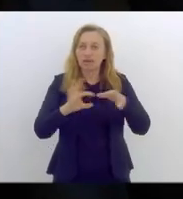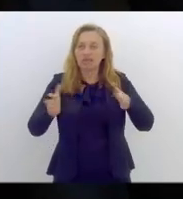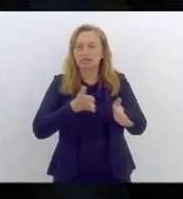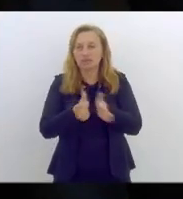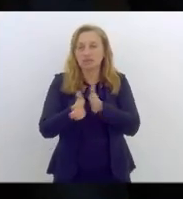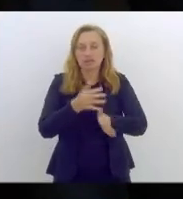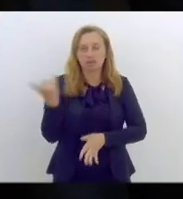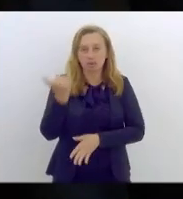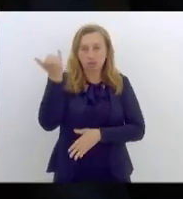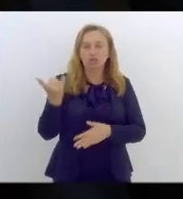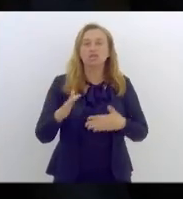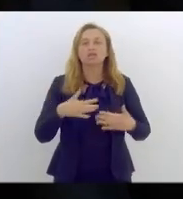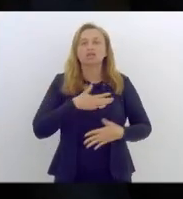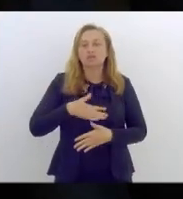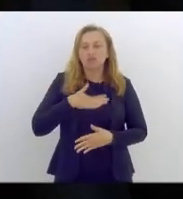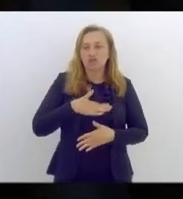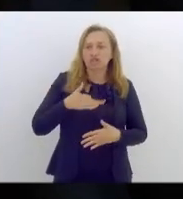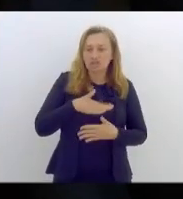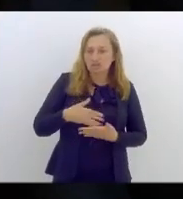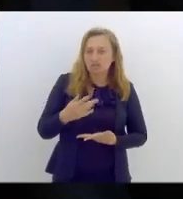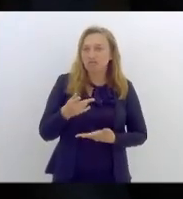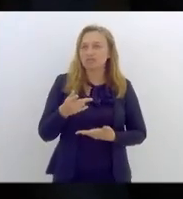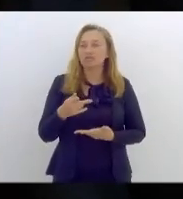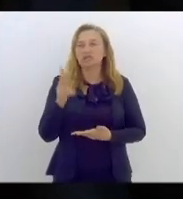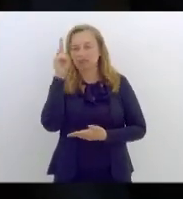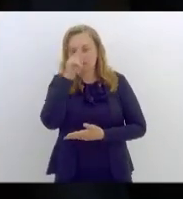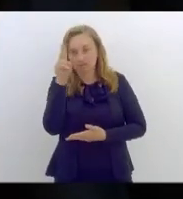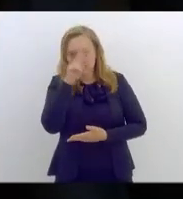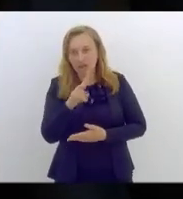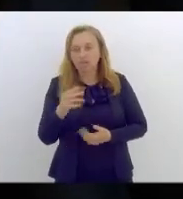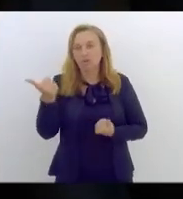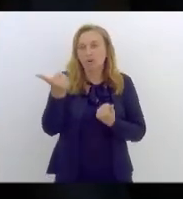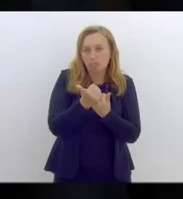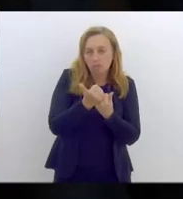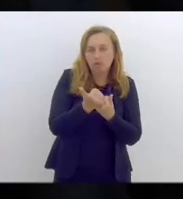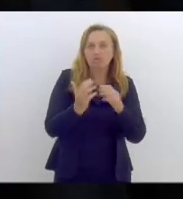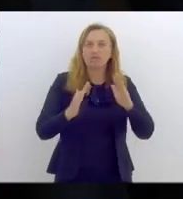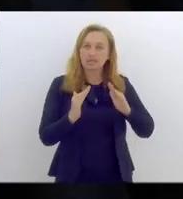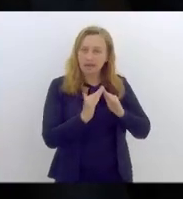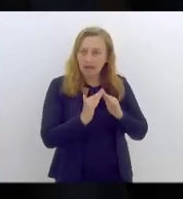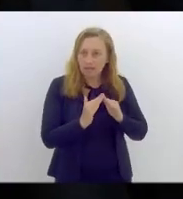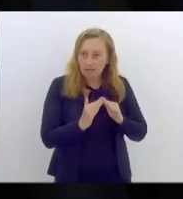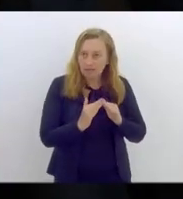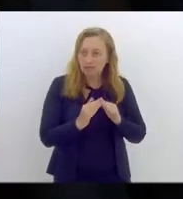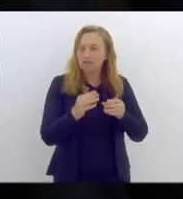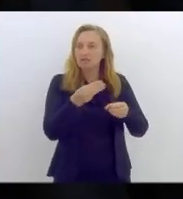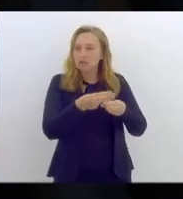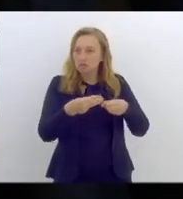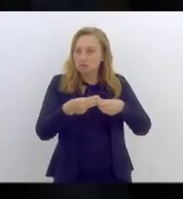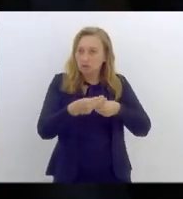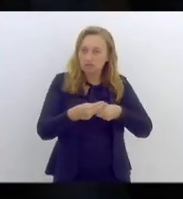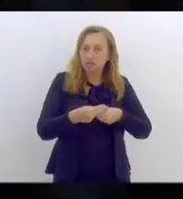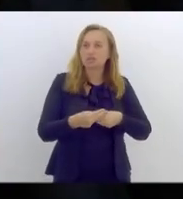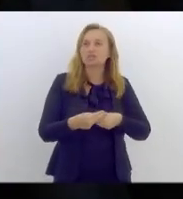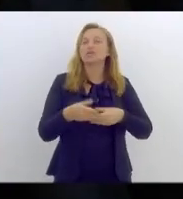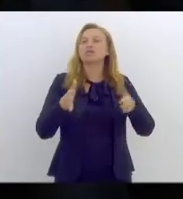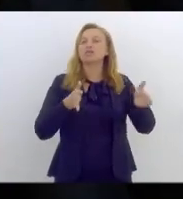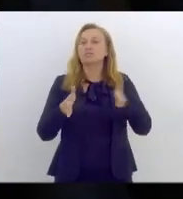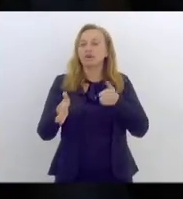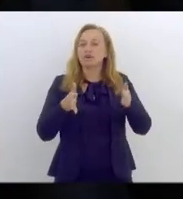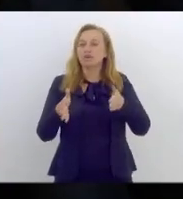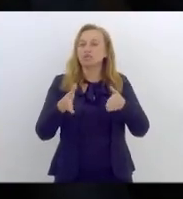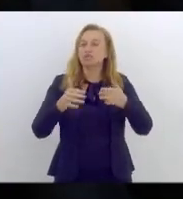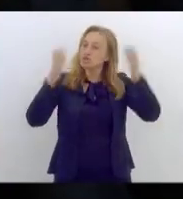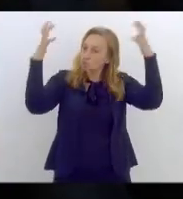importantes então eu gostaria que de deixar é lembrado do apoio desta casa aos municípios na no período de enchentes